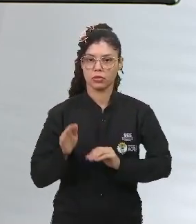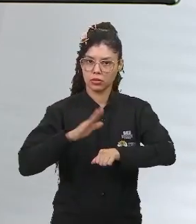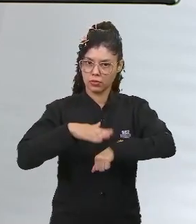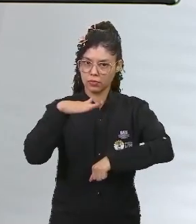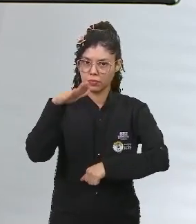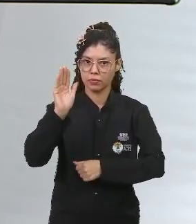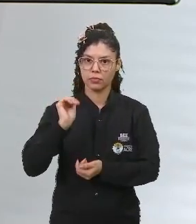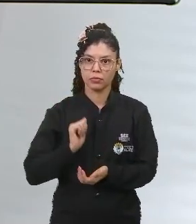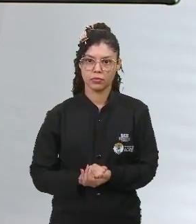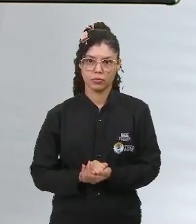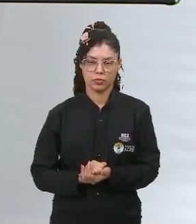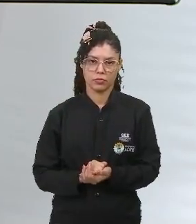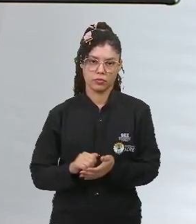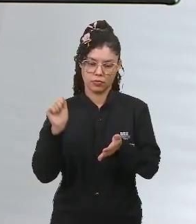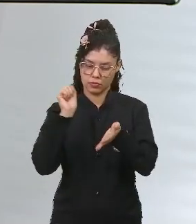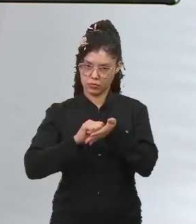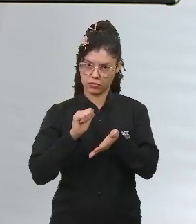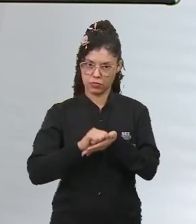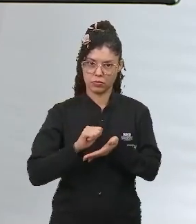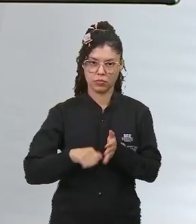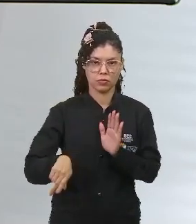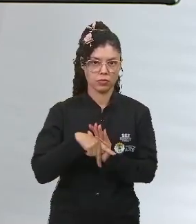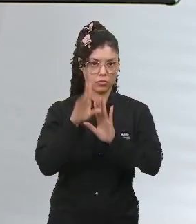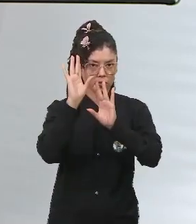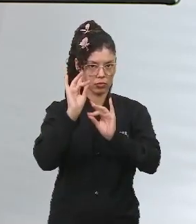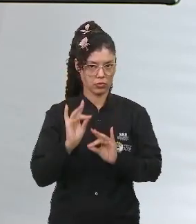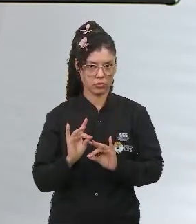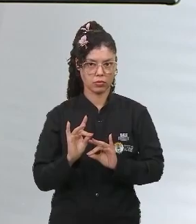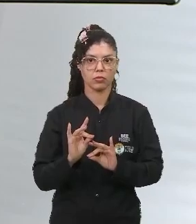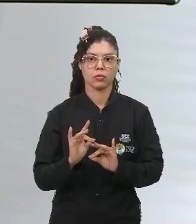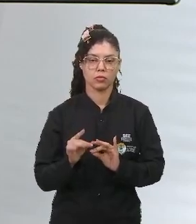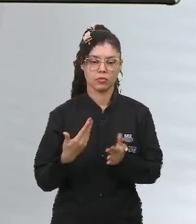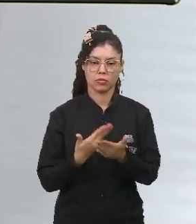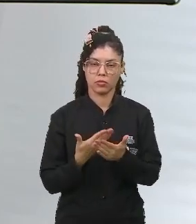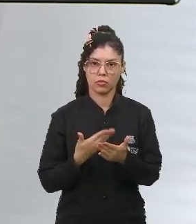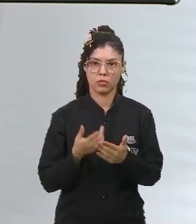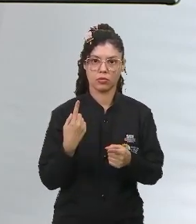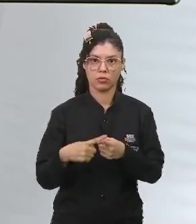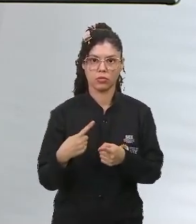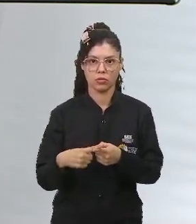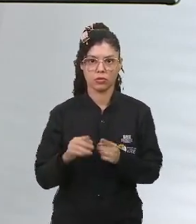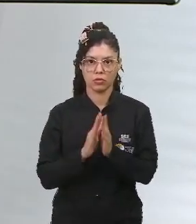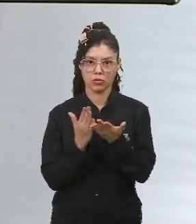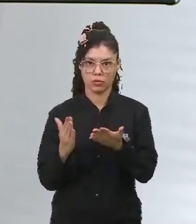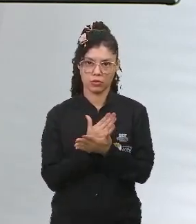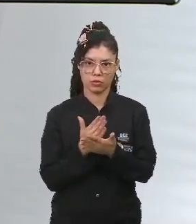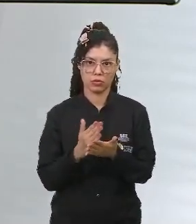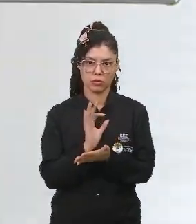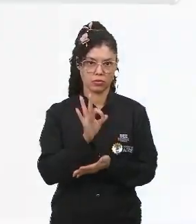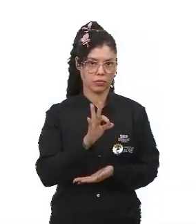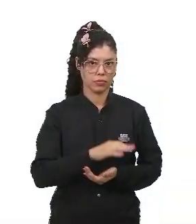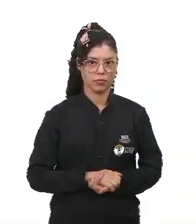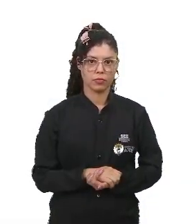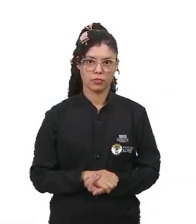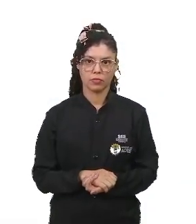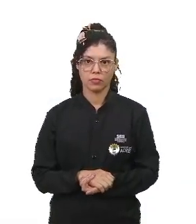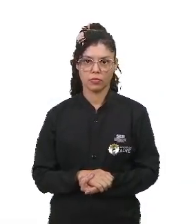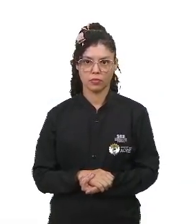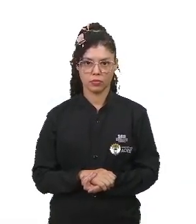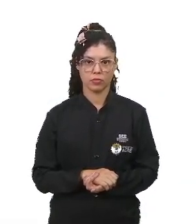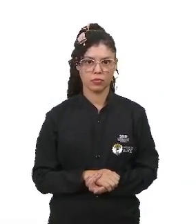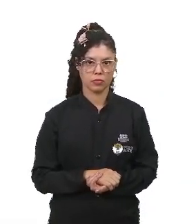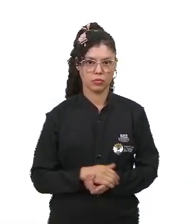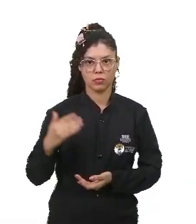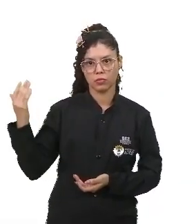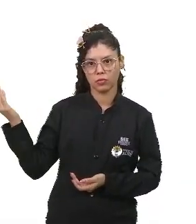mais descrito do que na aula, porque é um livro descritivo, certo? Aí vocês